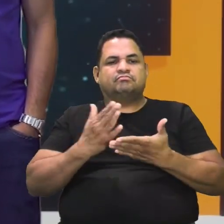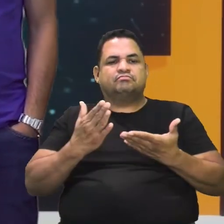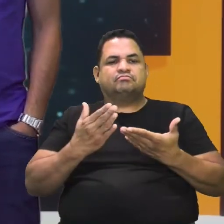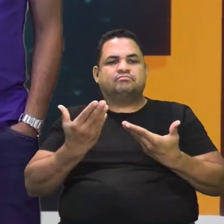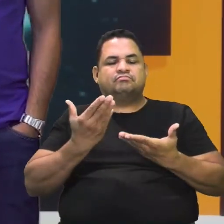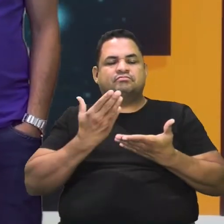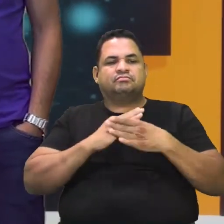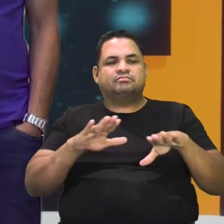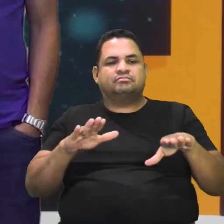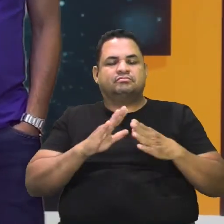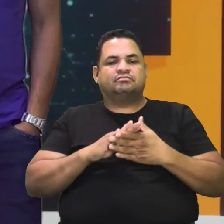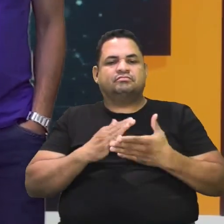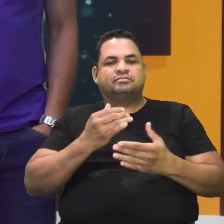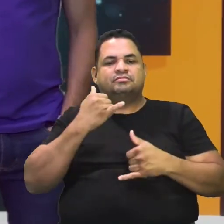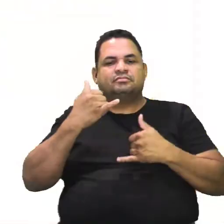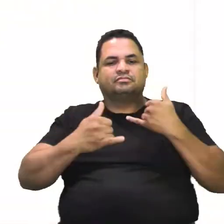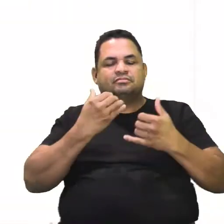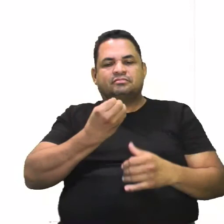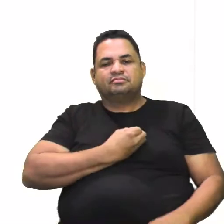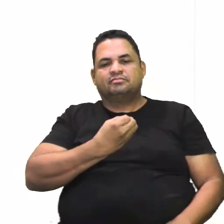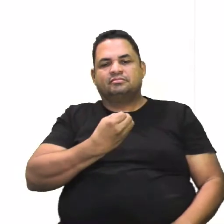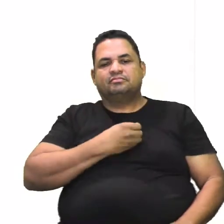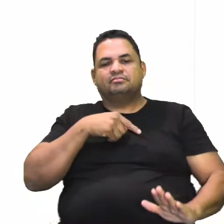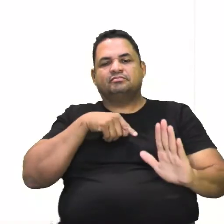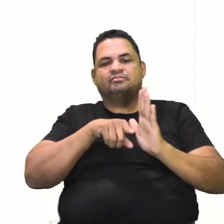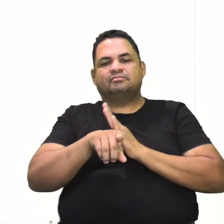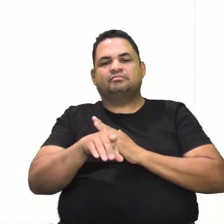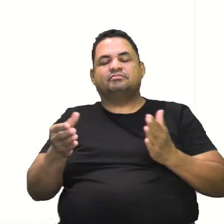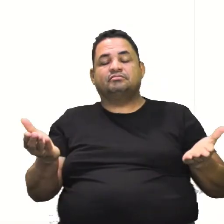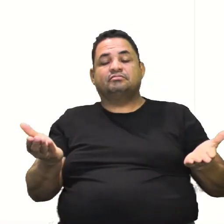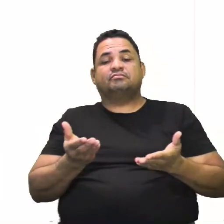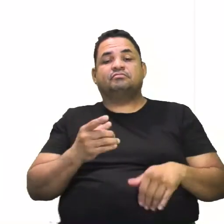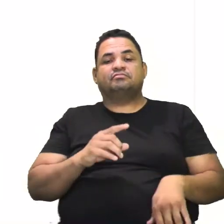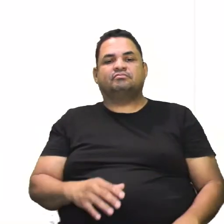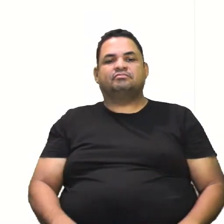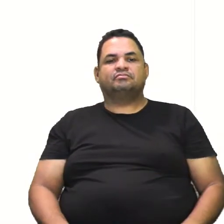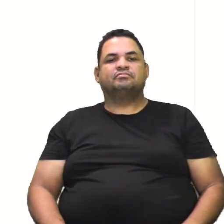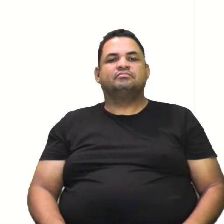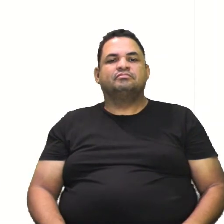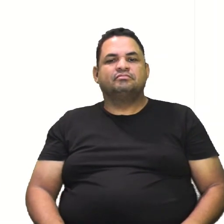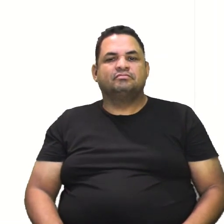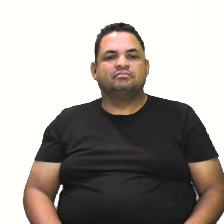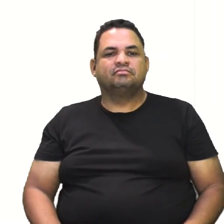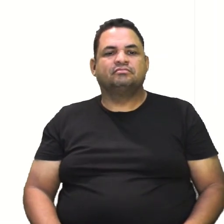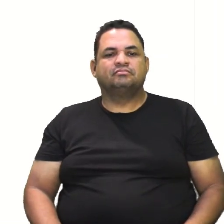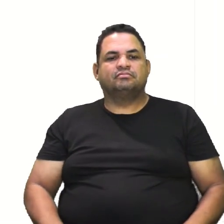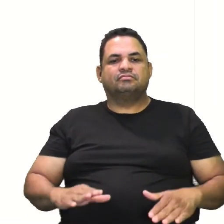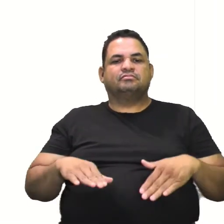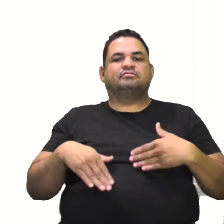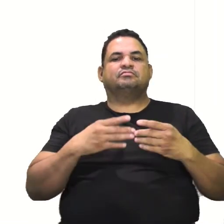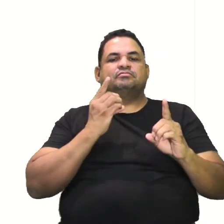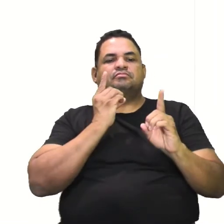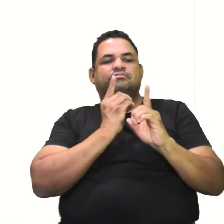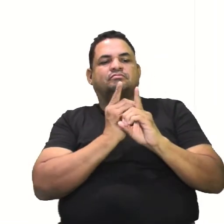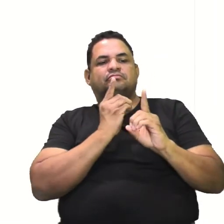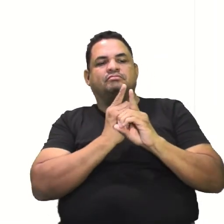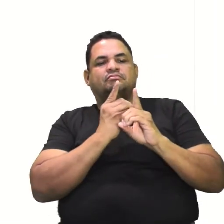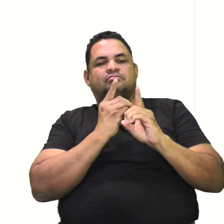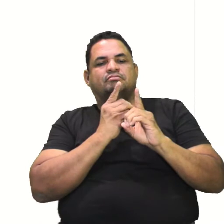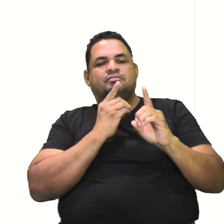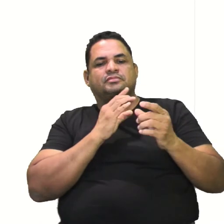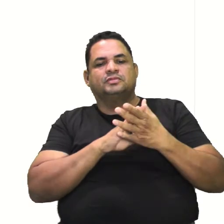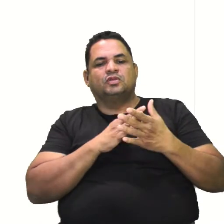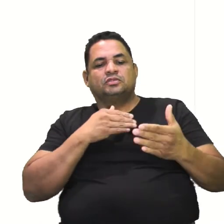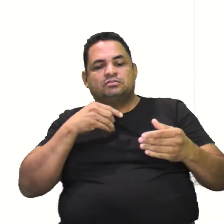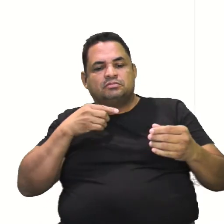gente se despedir, vamos ao Brincando com os Números? Qual é a perguntinha da aula de hoje? Olha lá. Quando entrei em um